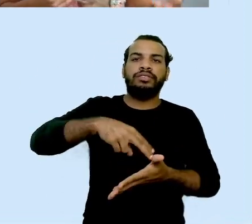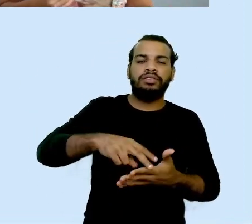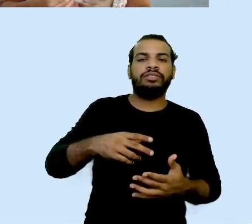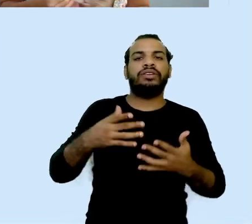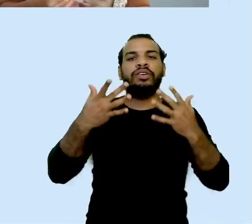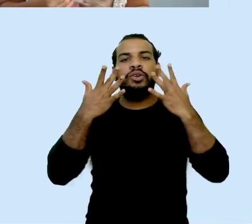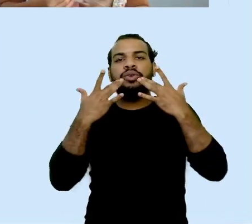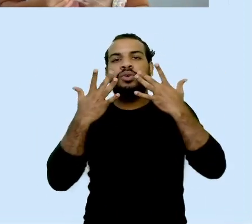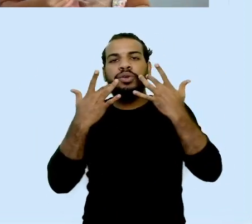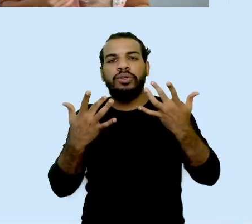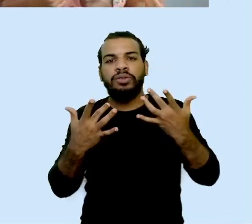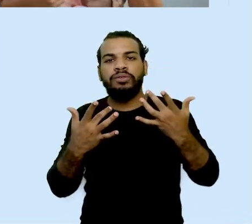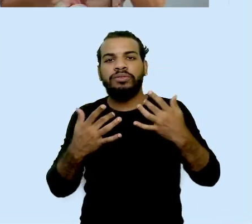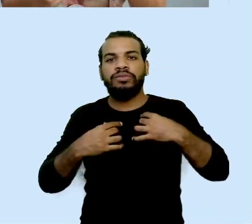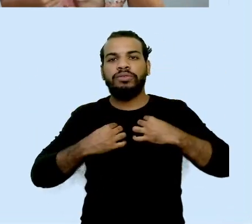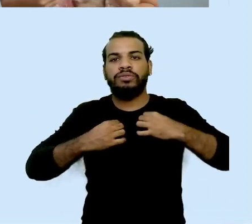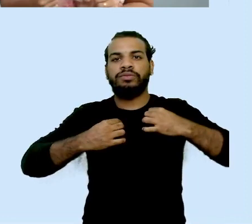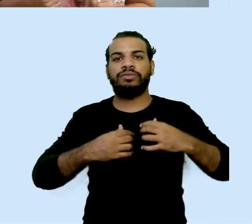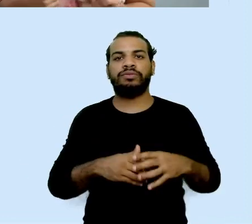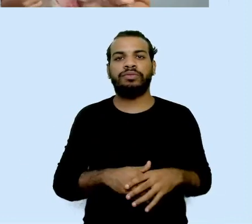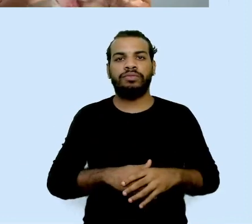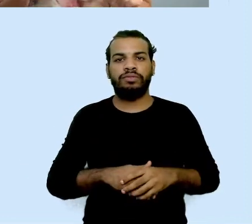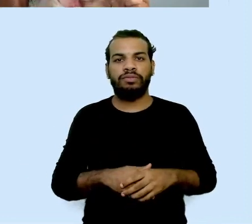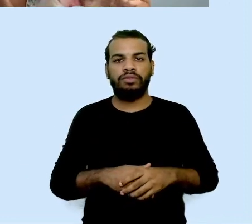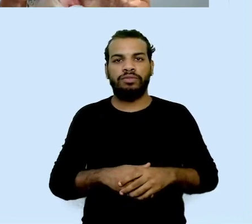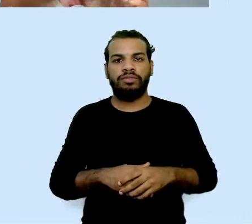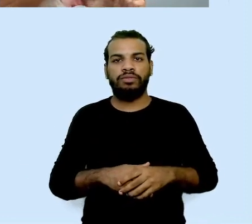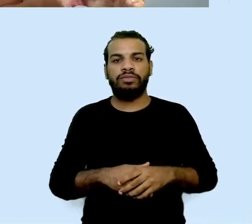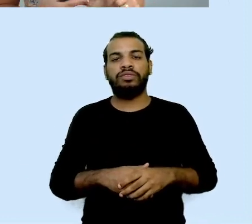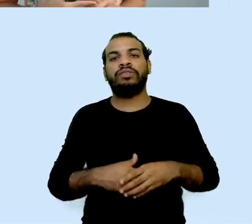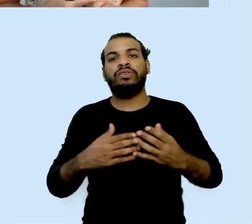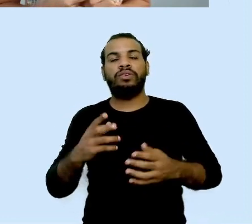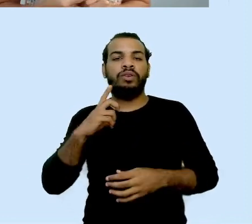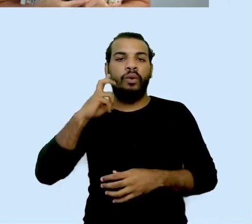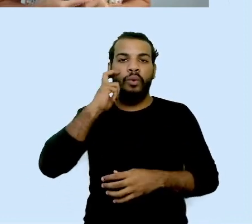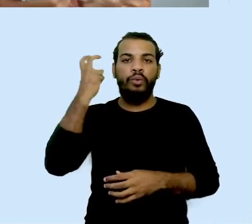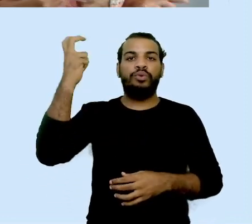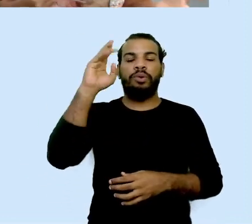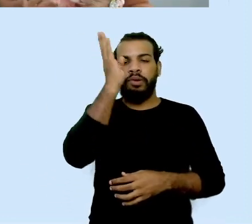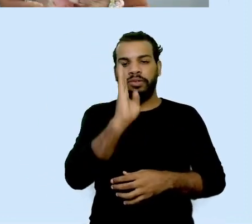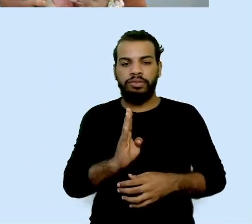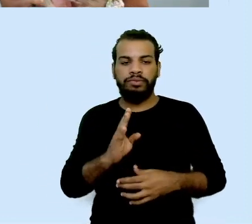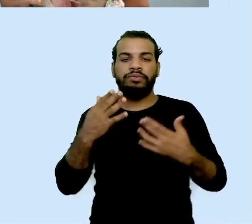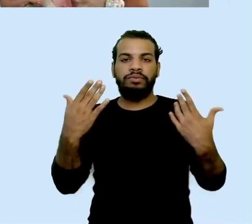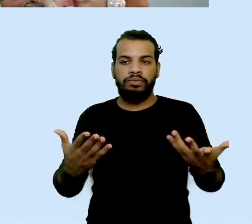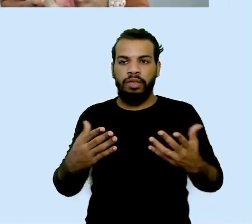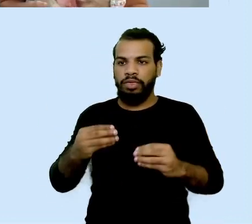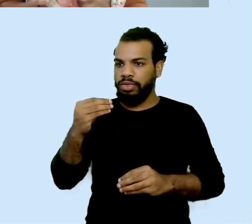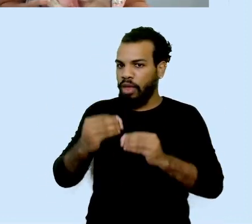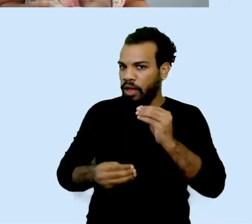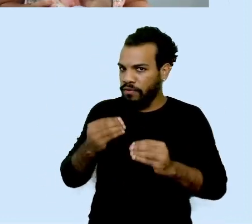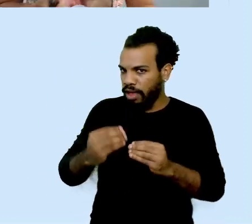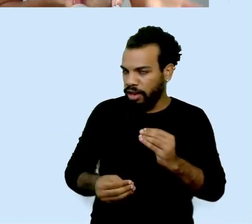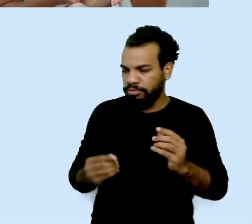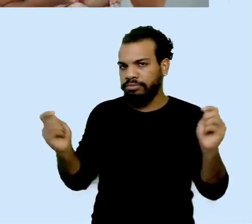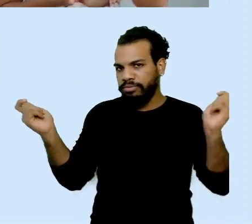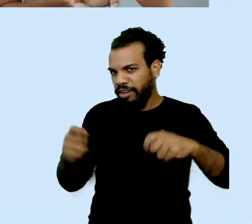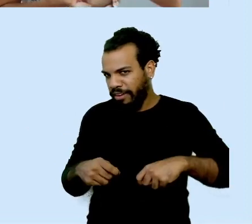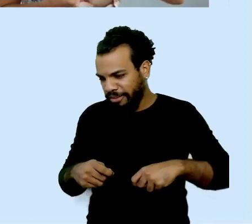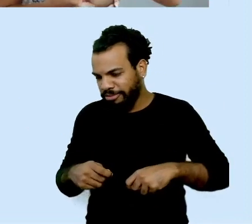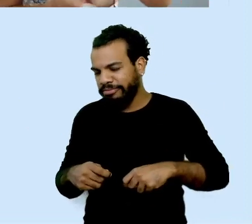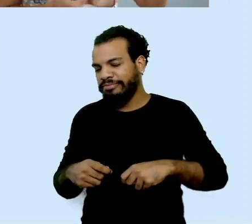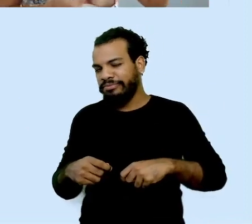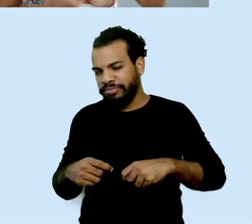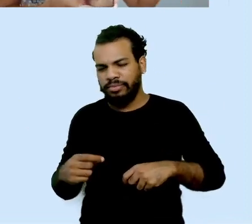teatro ou cinema. E aí eu posso até colocar dentro da nossa cultura brasileira a telenovela, por que não? E aí